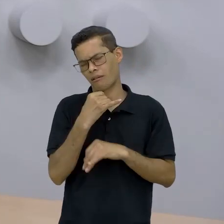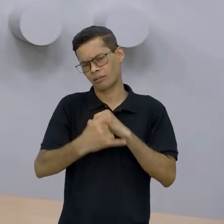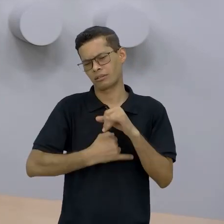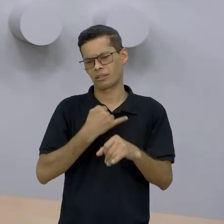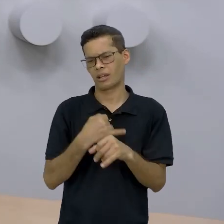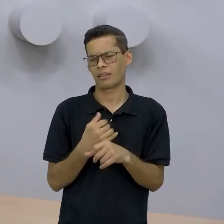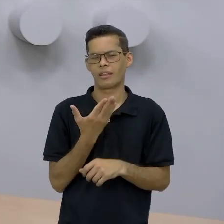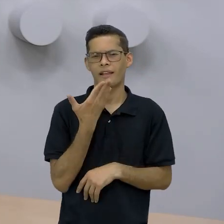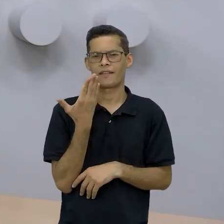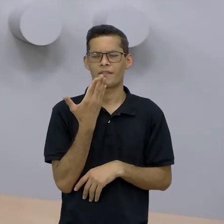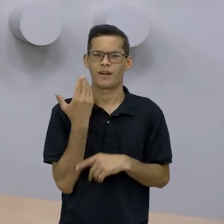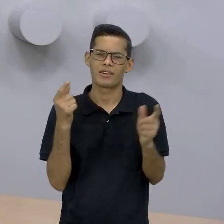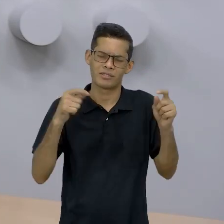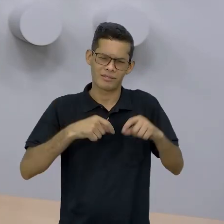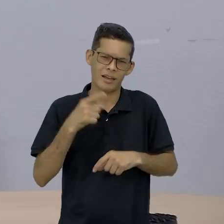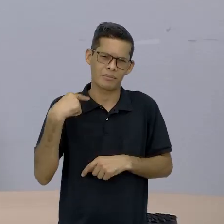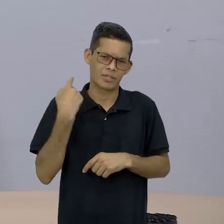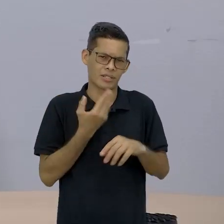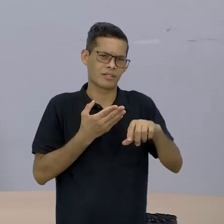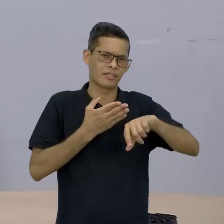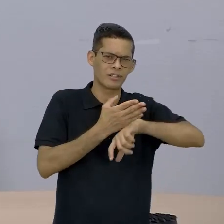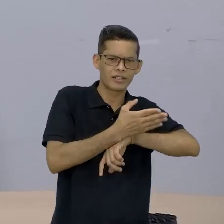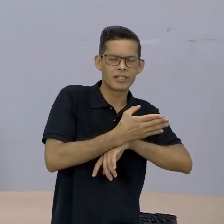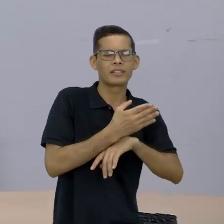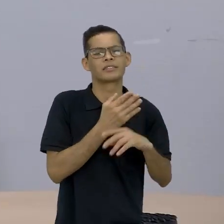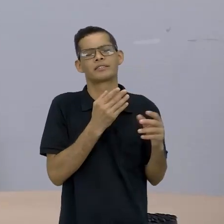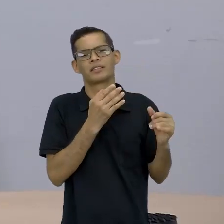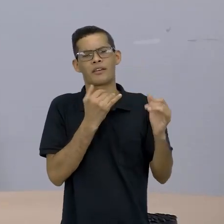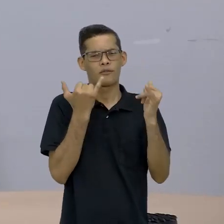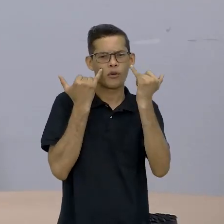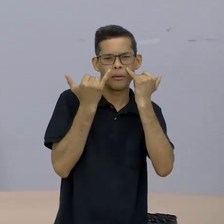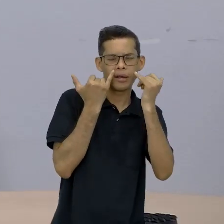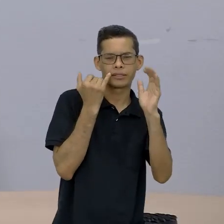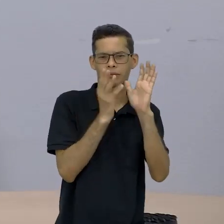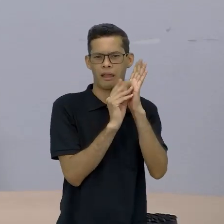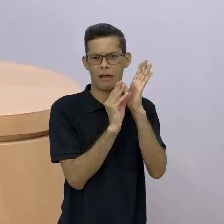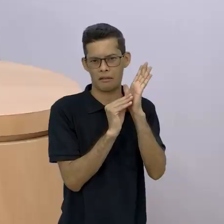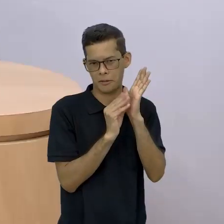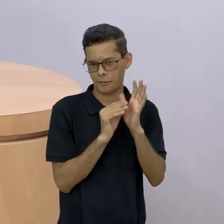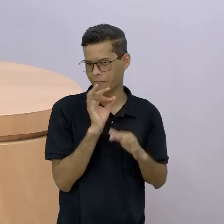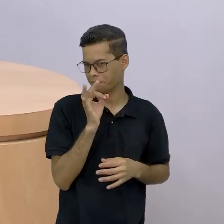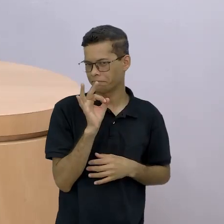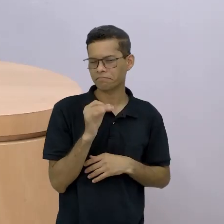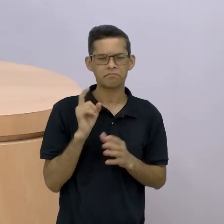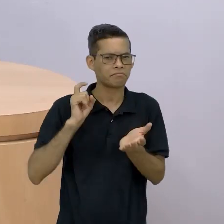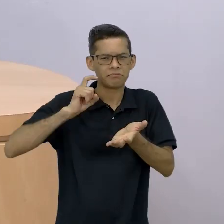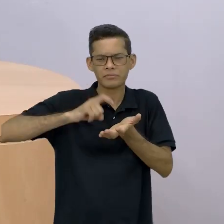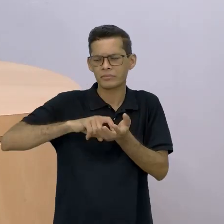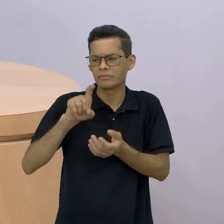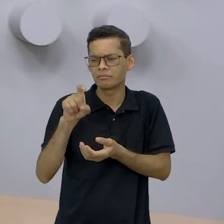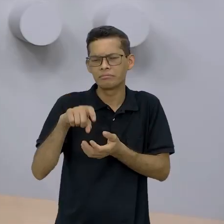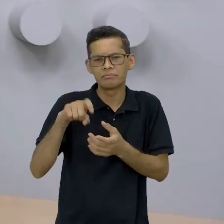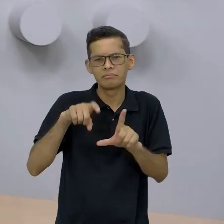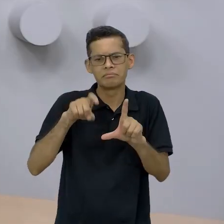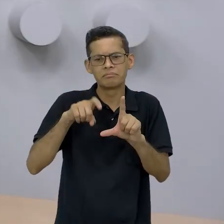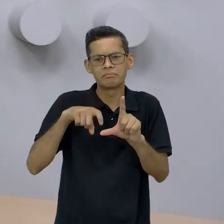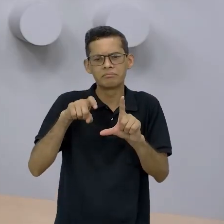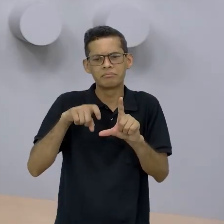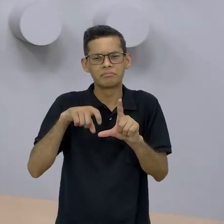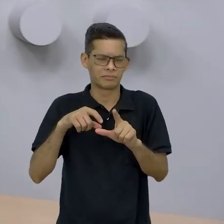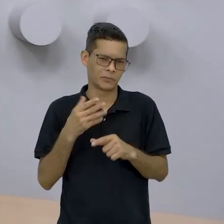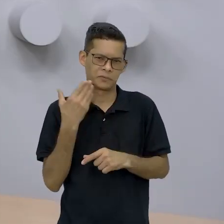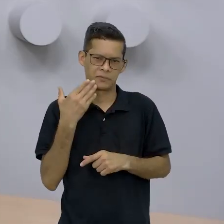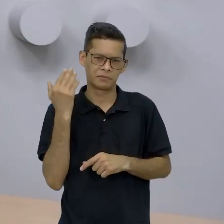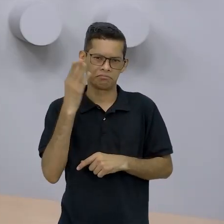barato a gente ter acesso aos dados. Ah, com certeza. Num clique, a gente já consegue ter acesso. Por isso que, muito provavelmente, o grande desafio